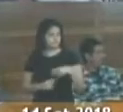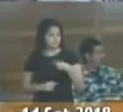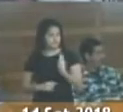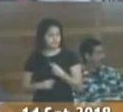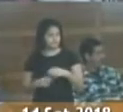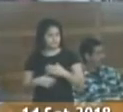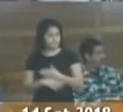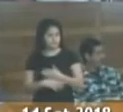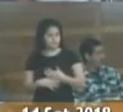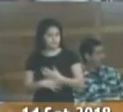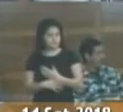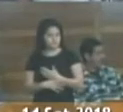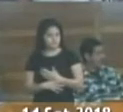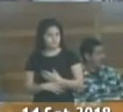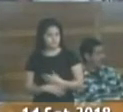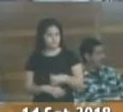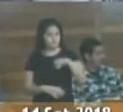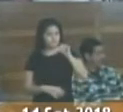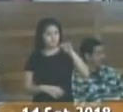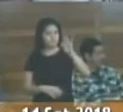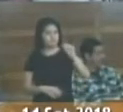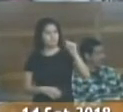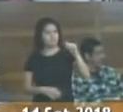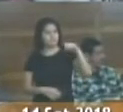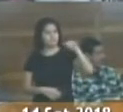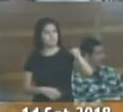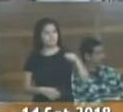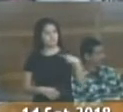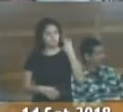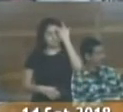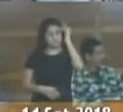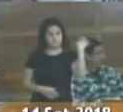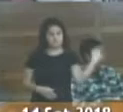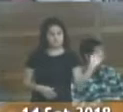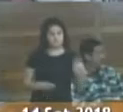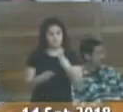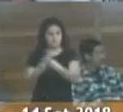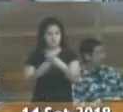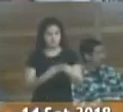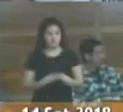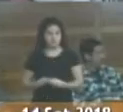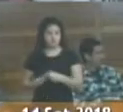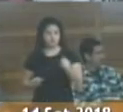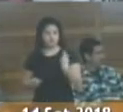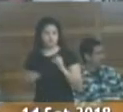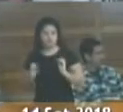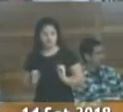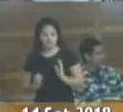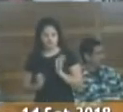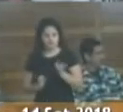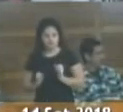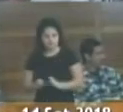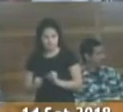uma cidade onde Itajaí não sabia nem o que era uma rede, a gente já estava aqui dando aula de